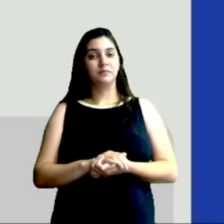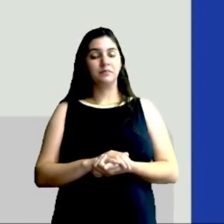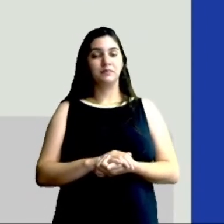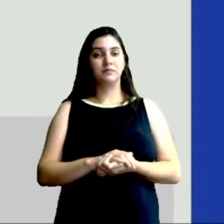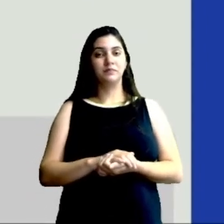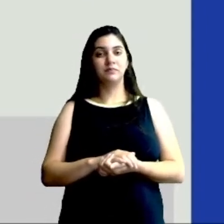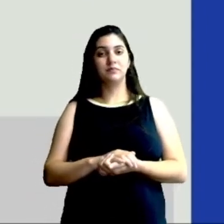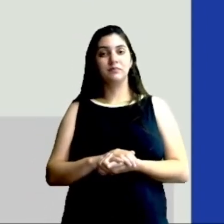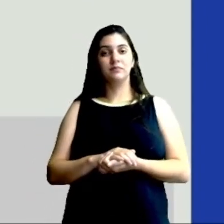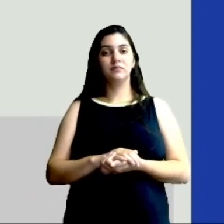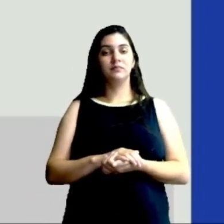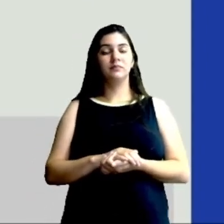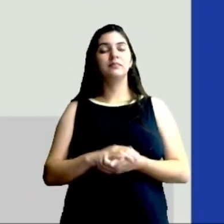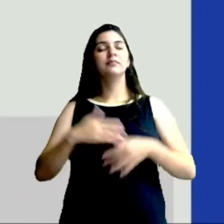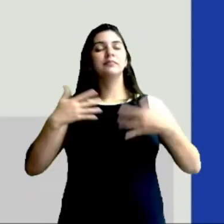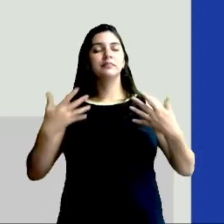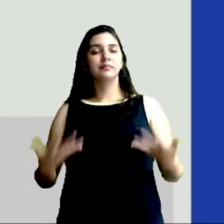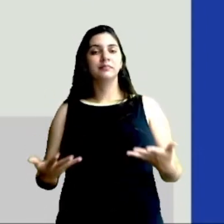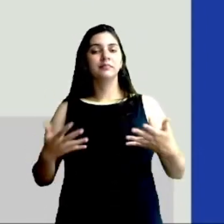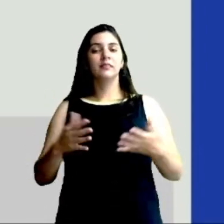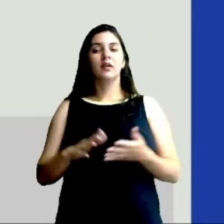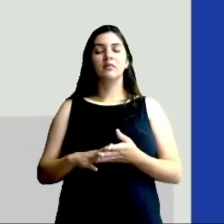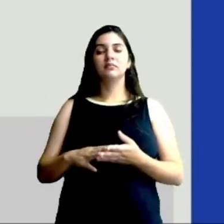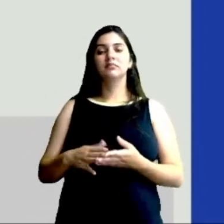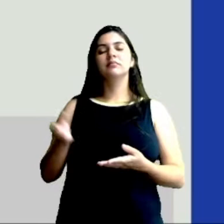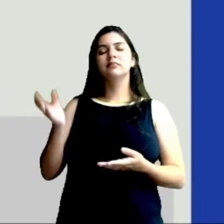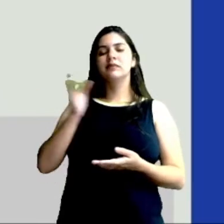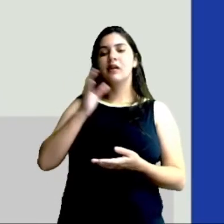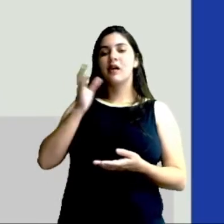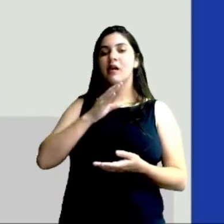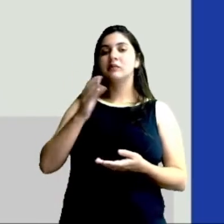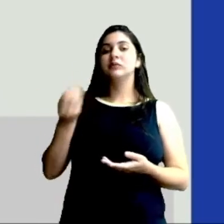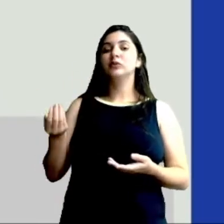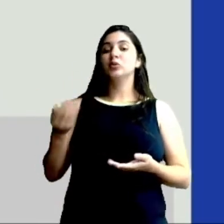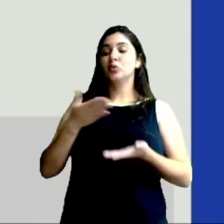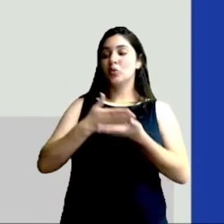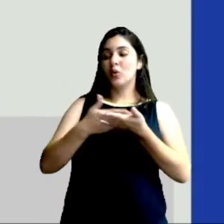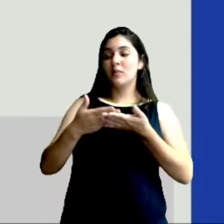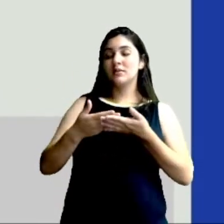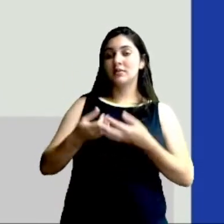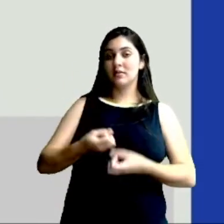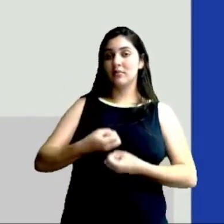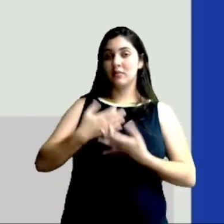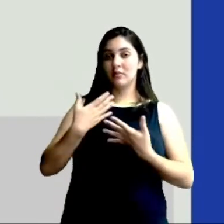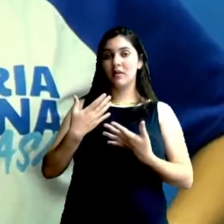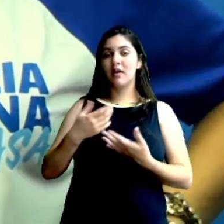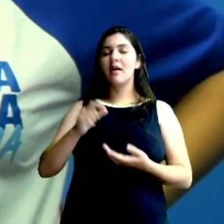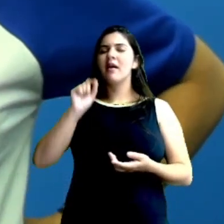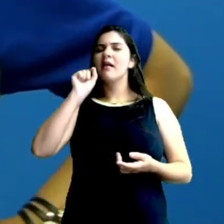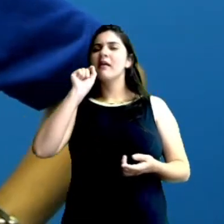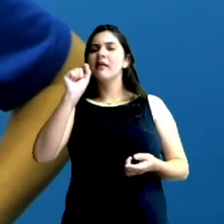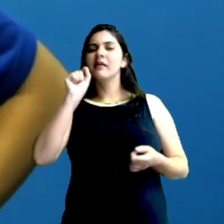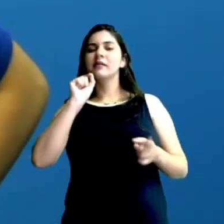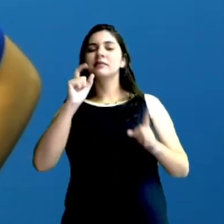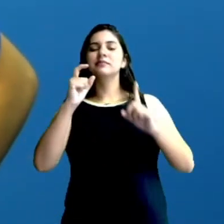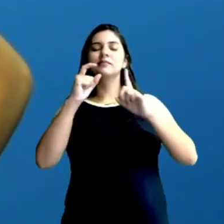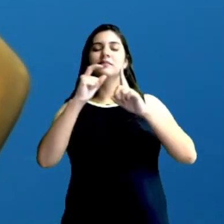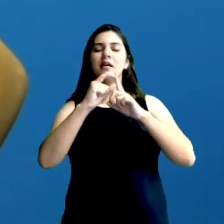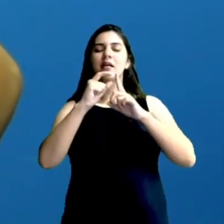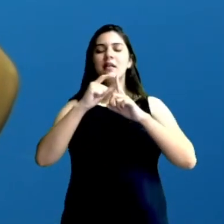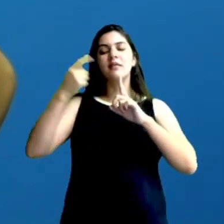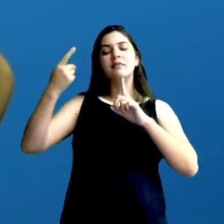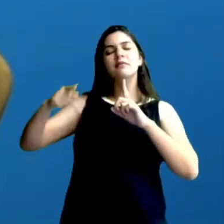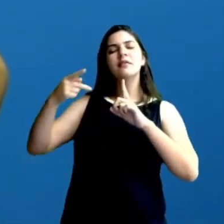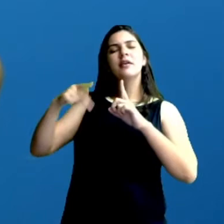Oi e aí vamos logo começar com uma poesia né que palavra é